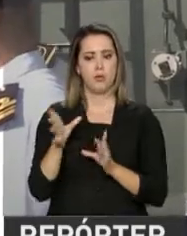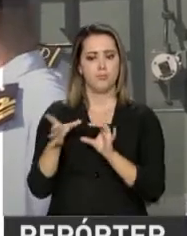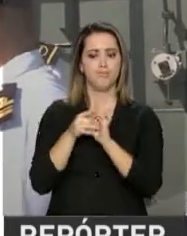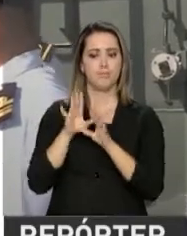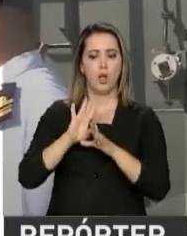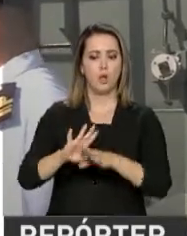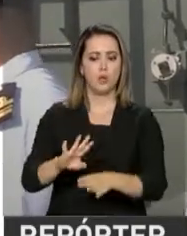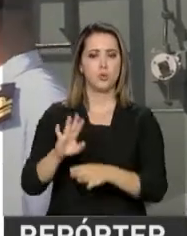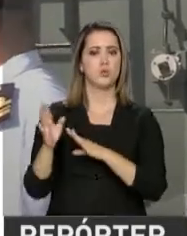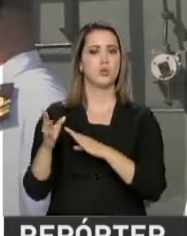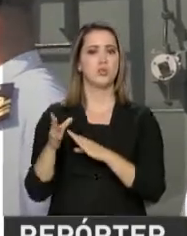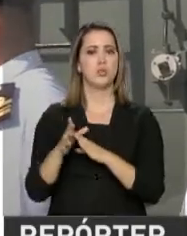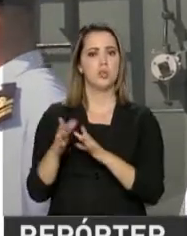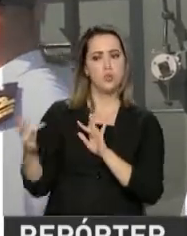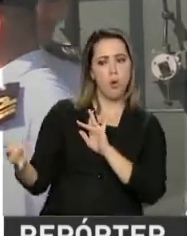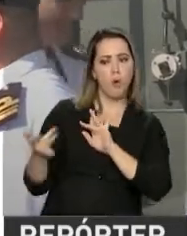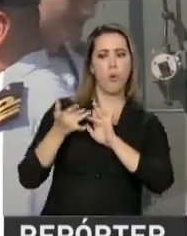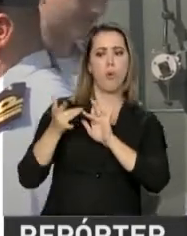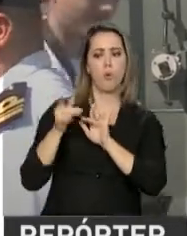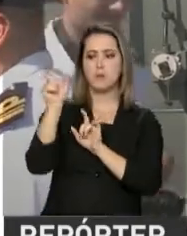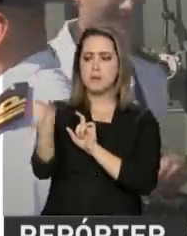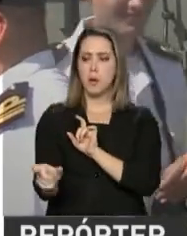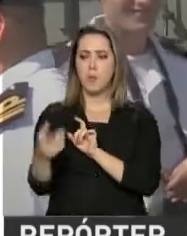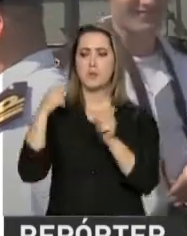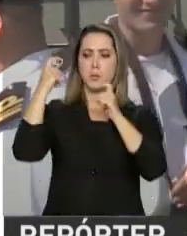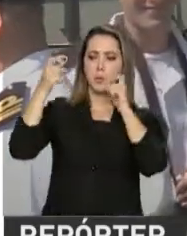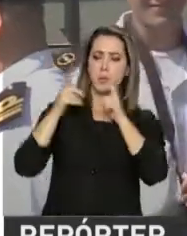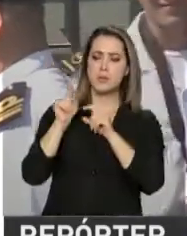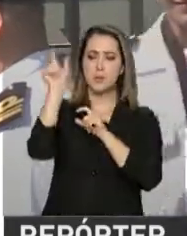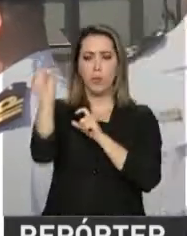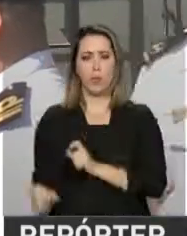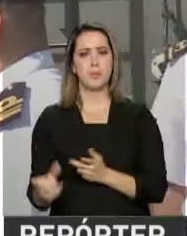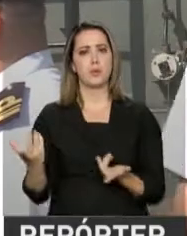é? Da aceitação do outro e da preocupação com o outro,